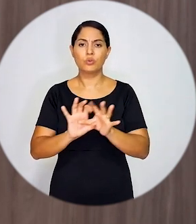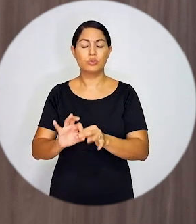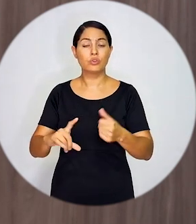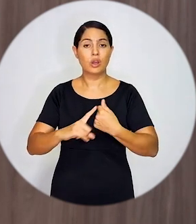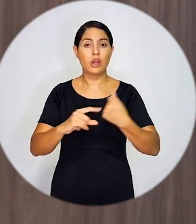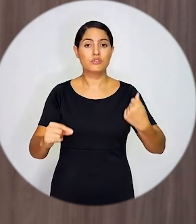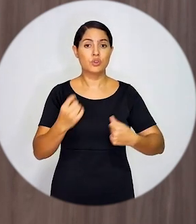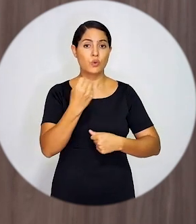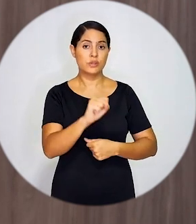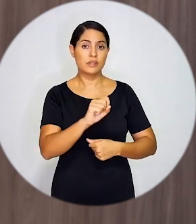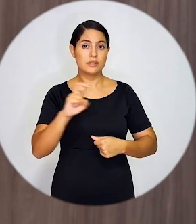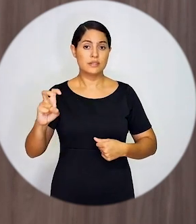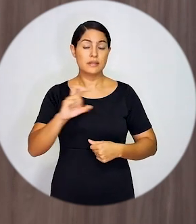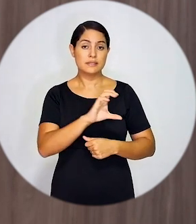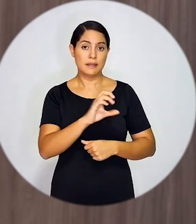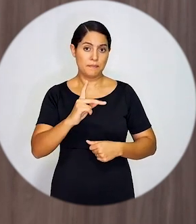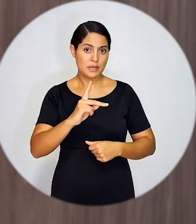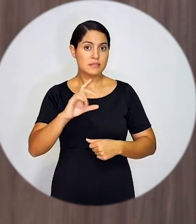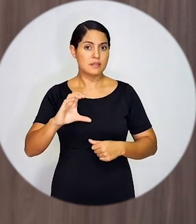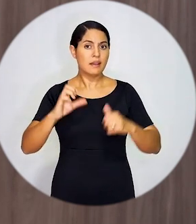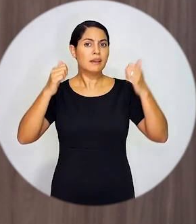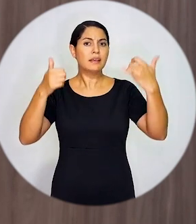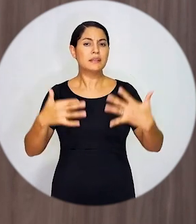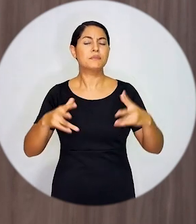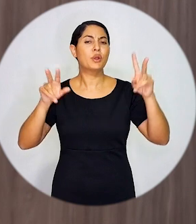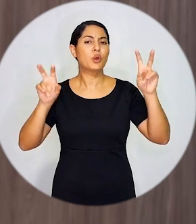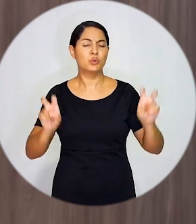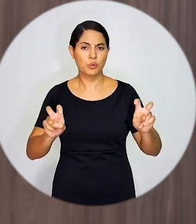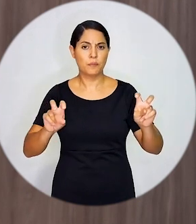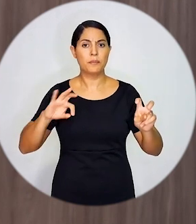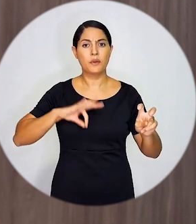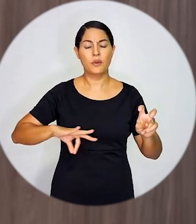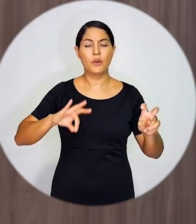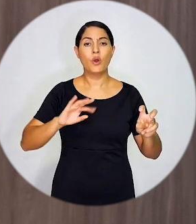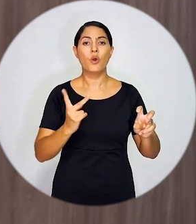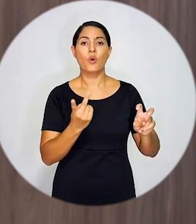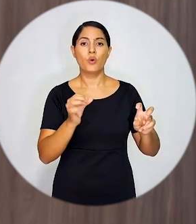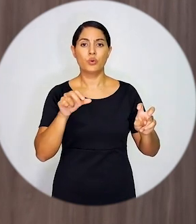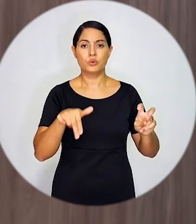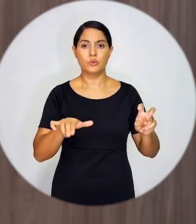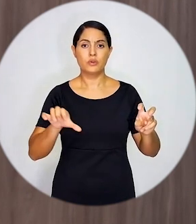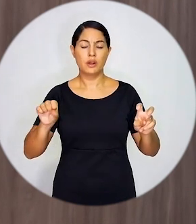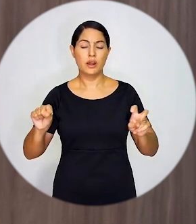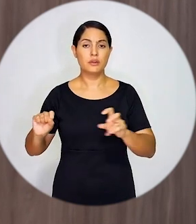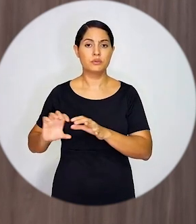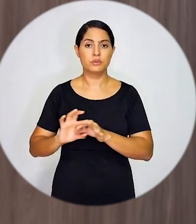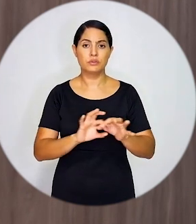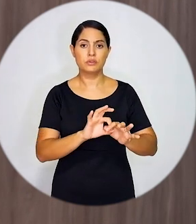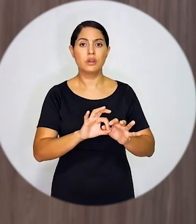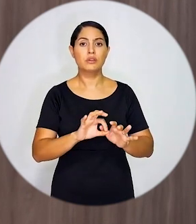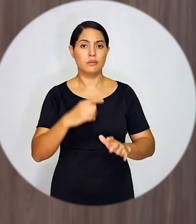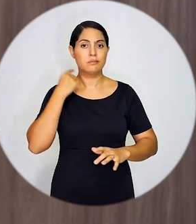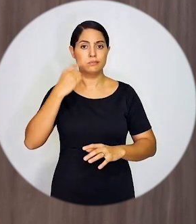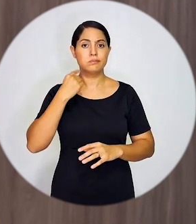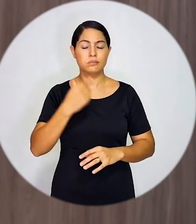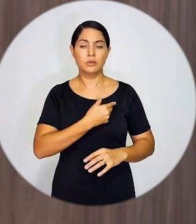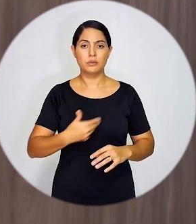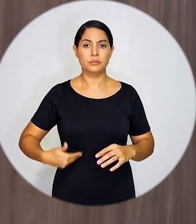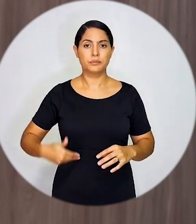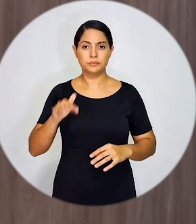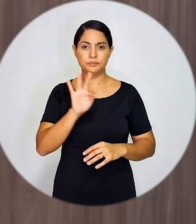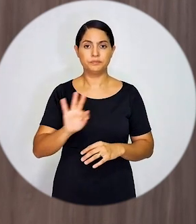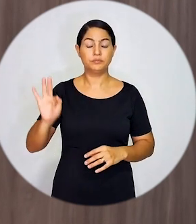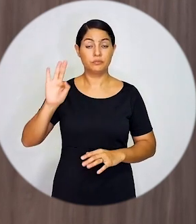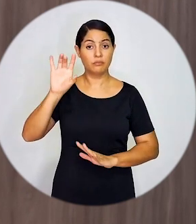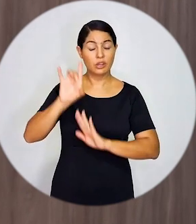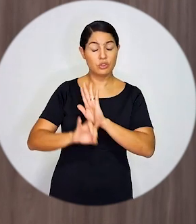constitucionalidade do artigo 85 do CPC, quando ele fala da destinação dos honorários para os